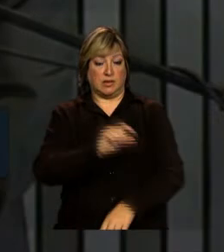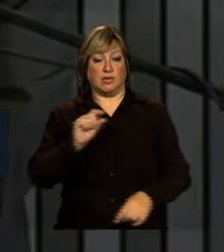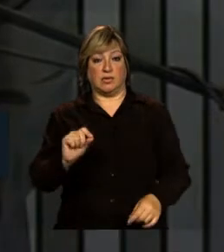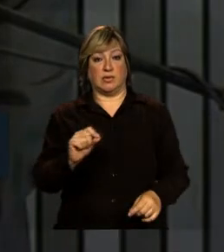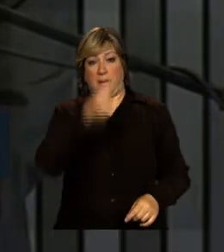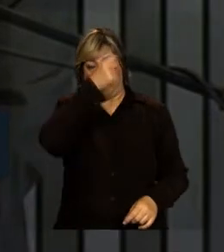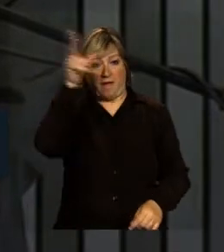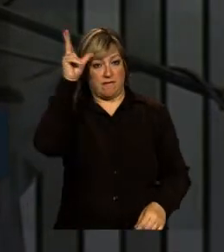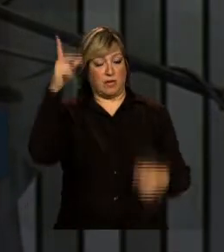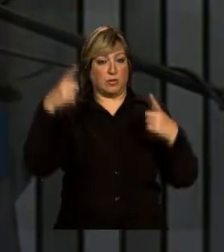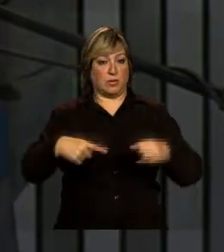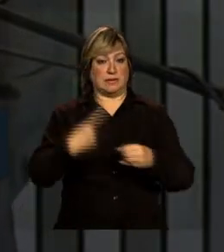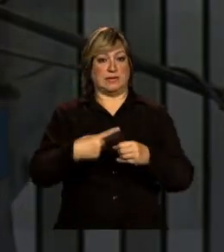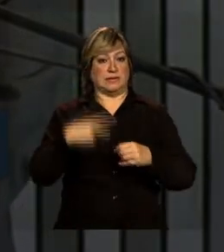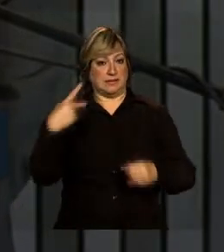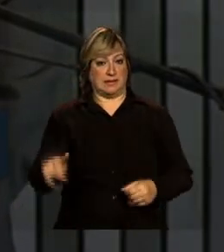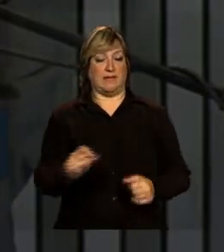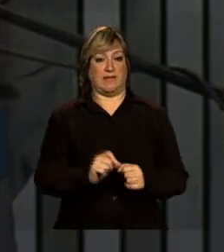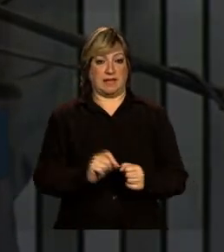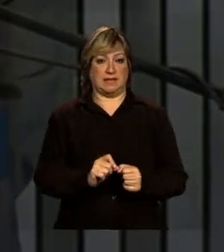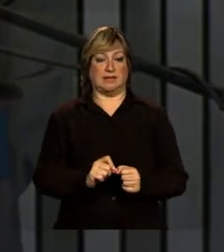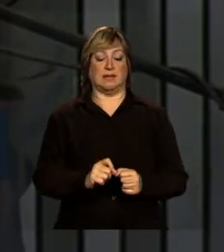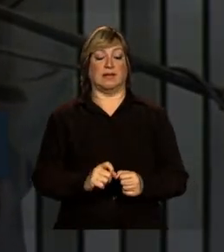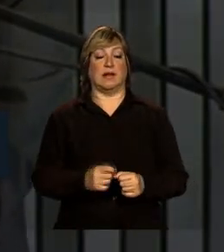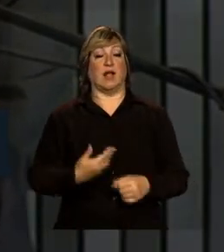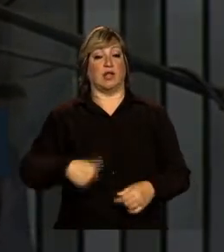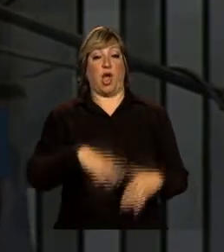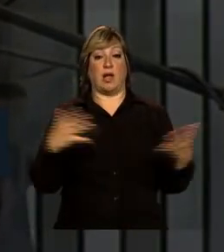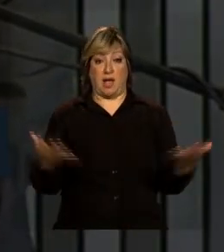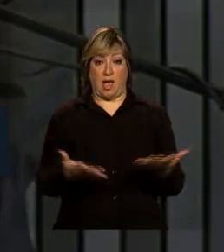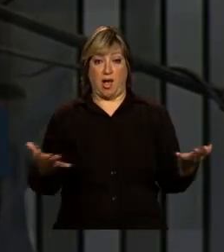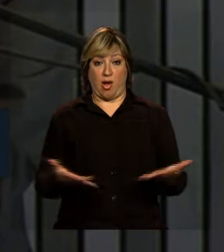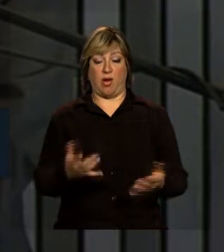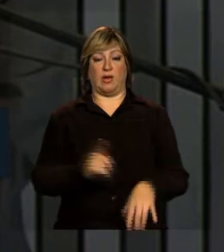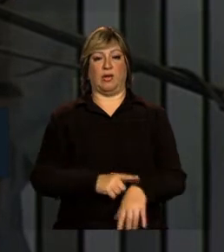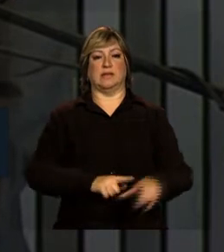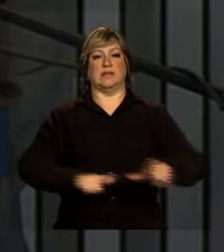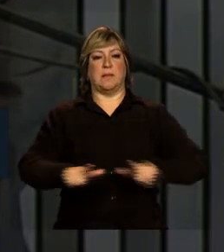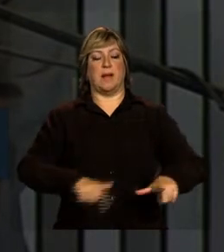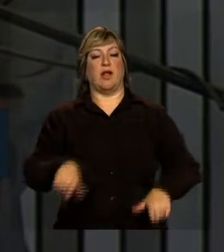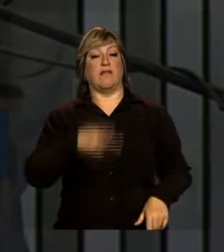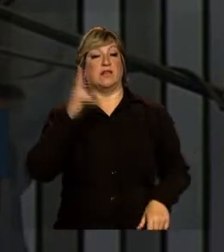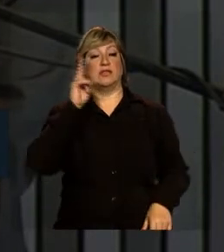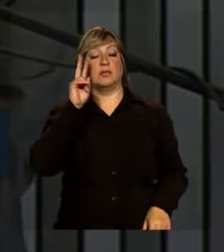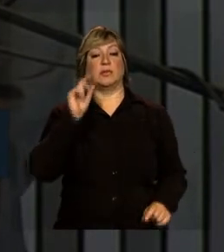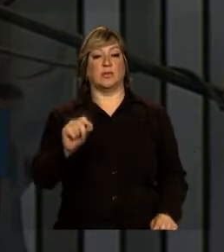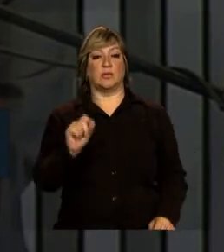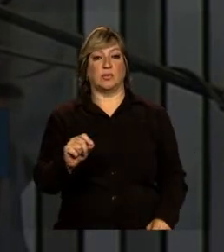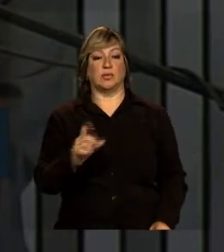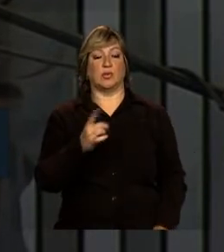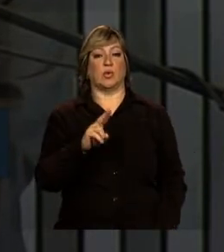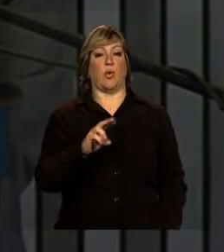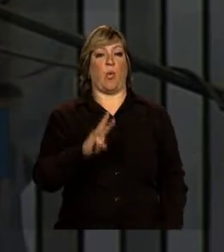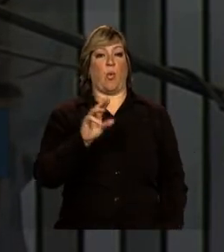pela prefeitura da cidade. Destacamos, nessa hora de trabalho, a contribuição do Dr. Washington Fajardo